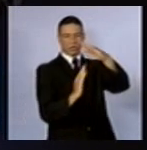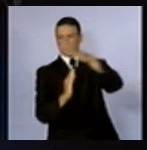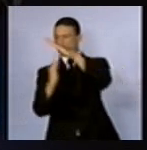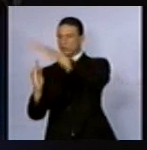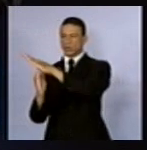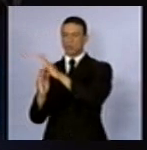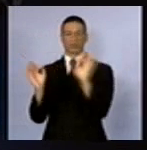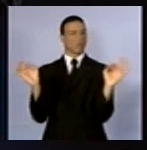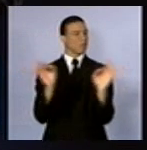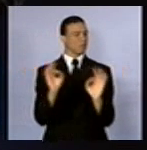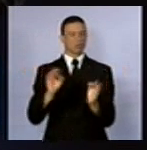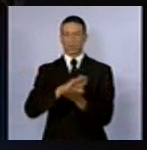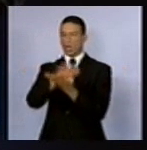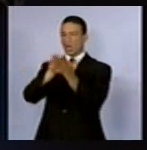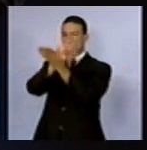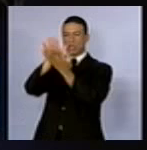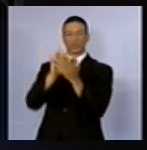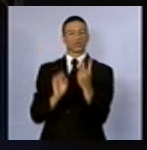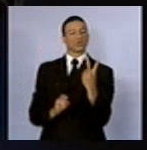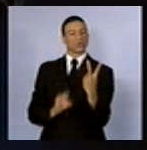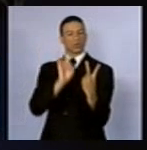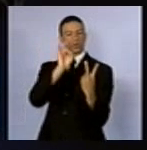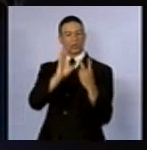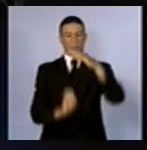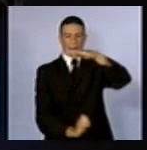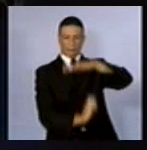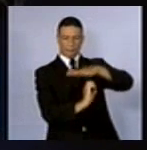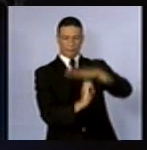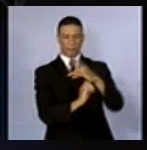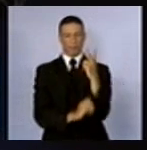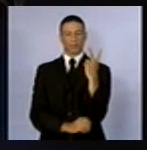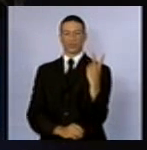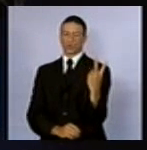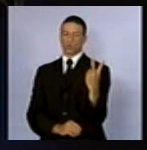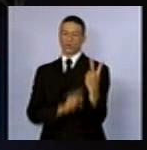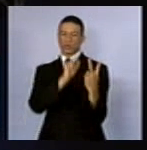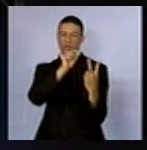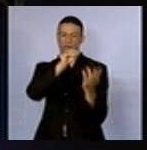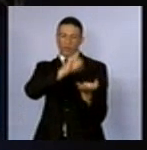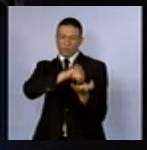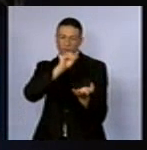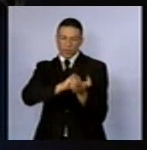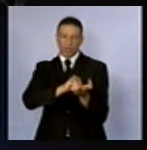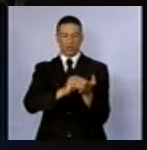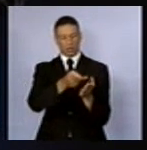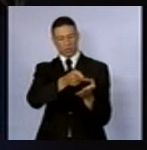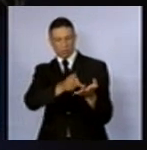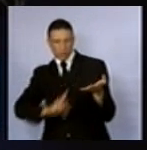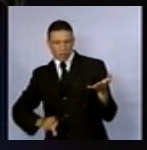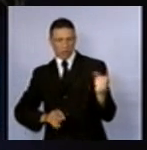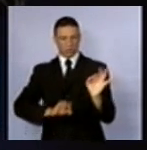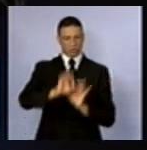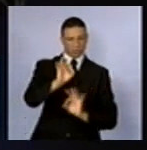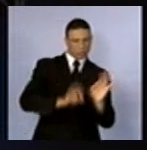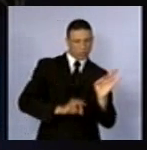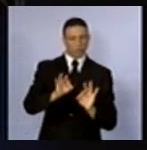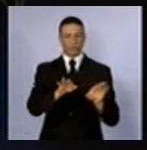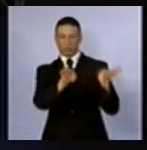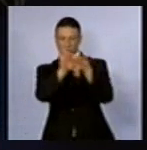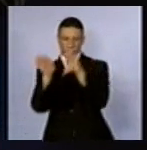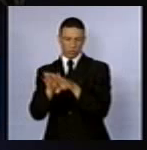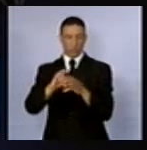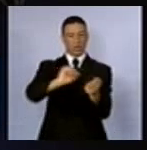total que nós recebemos apenas duas instalações tinham algum plano de adequação que foi apresentado E essas instalações já